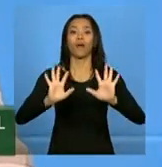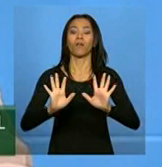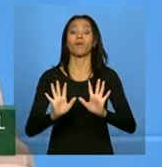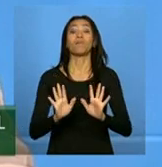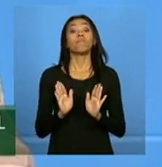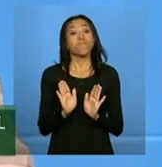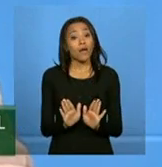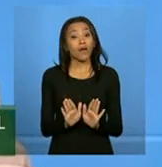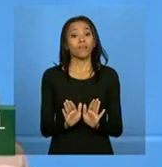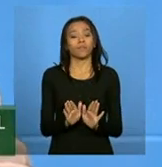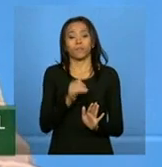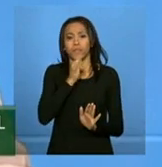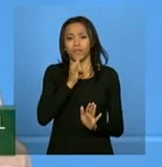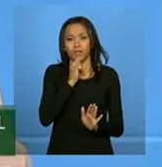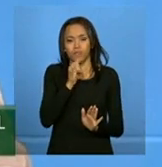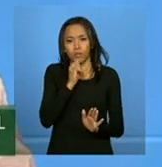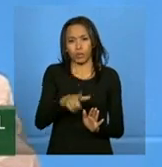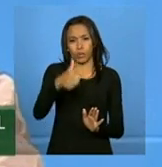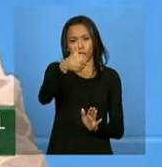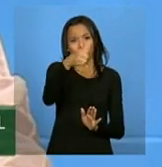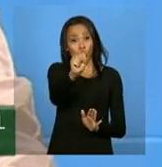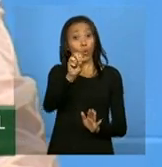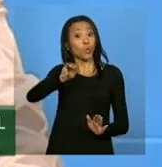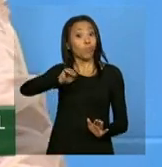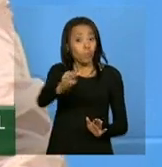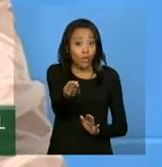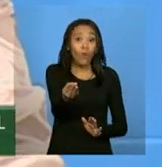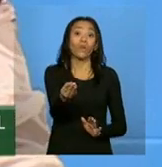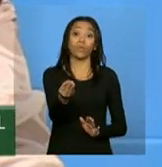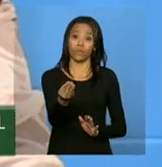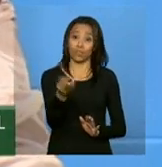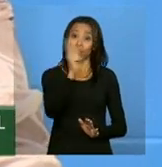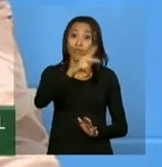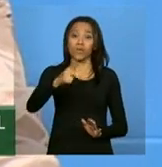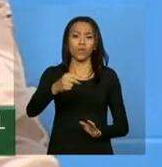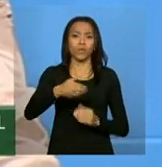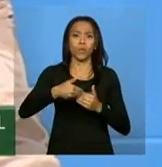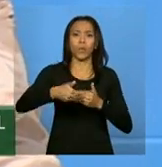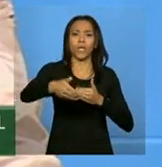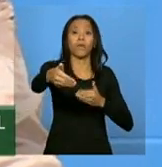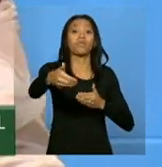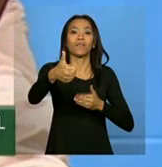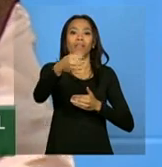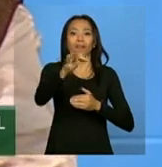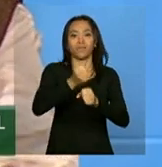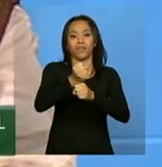deveríamos que ter, por exemplo, 18 milhões de professores em 10 anos para dar conta de tudo.